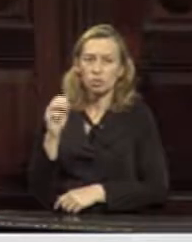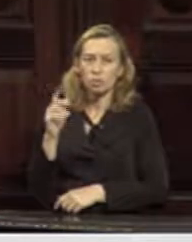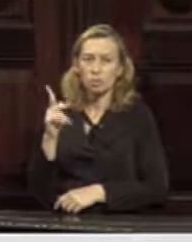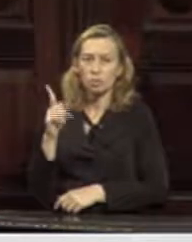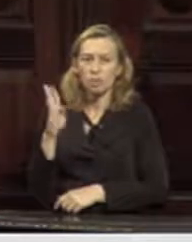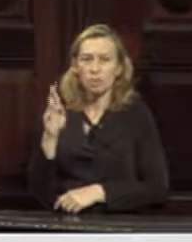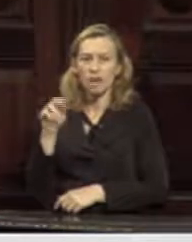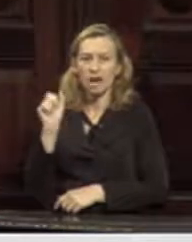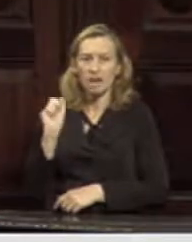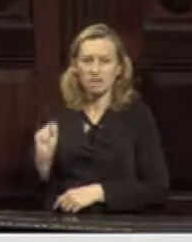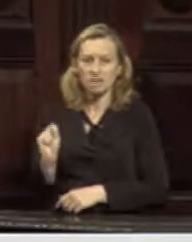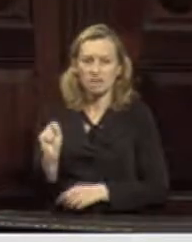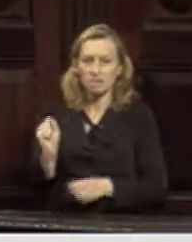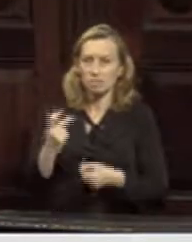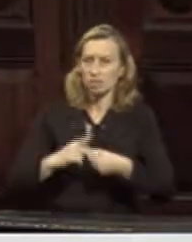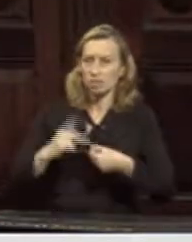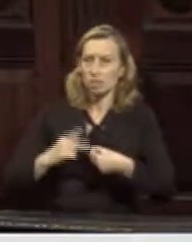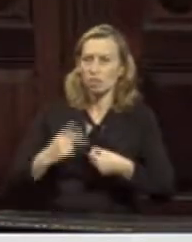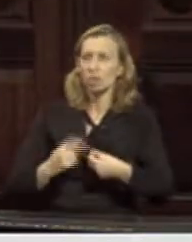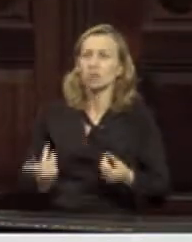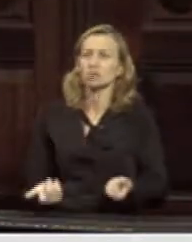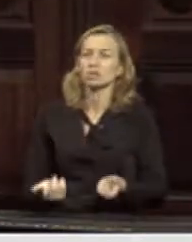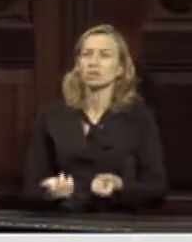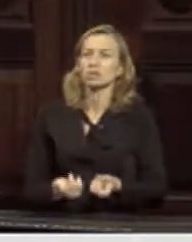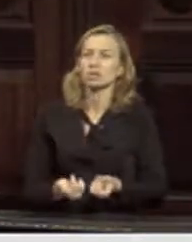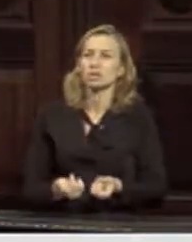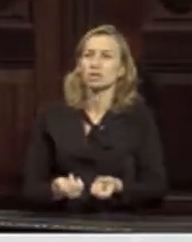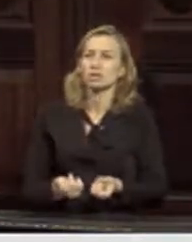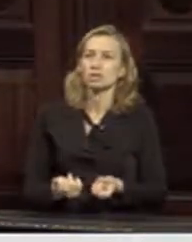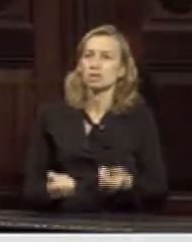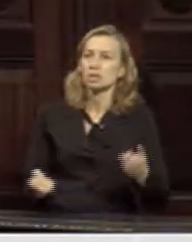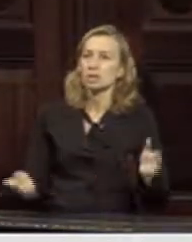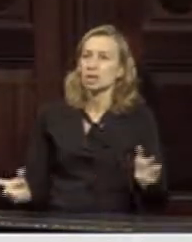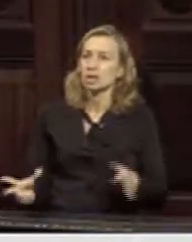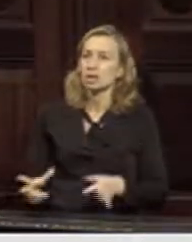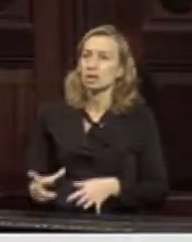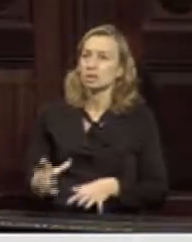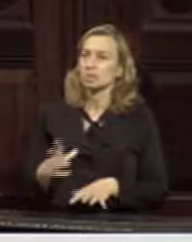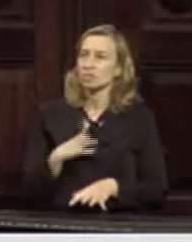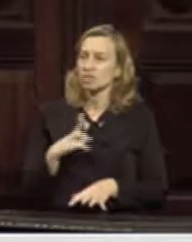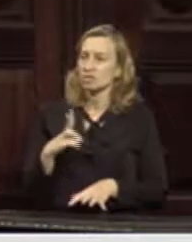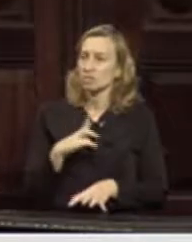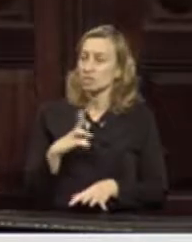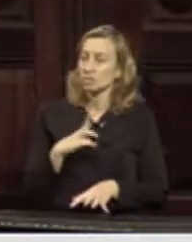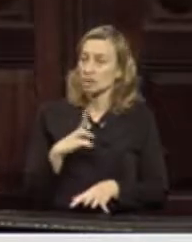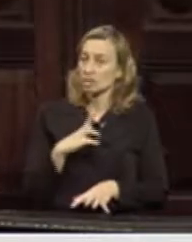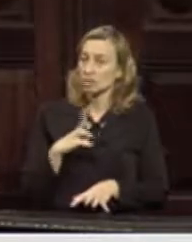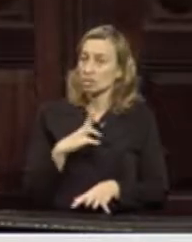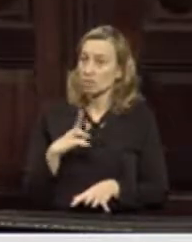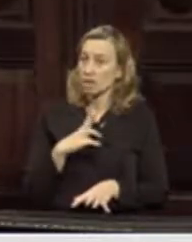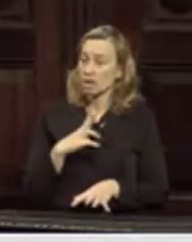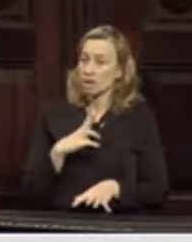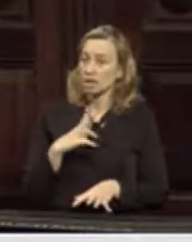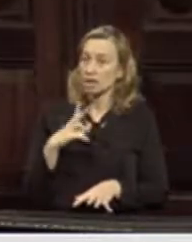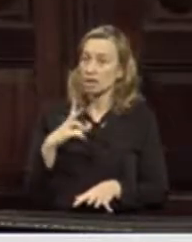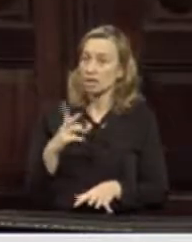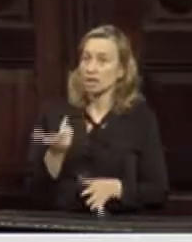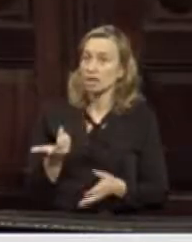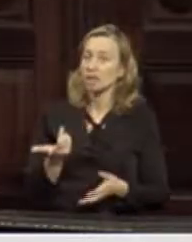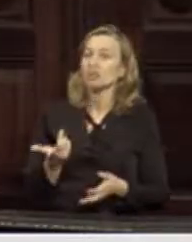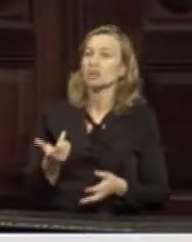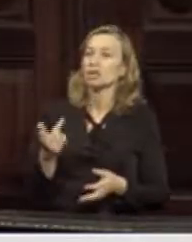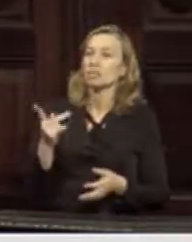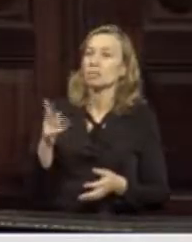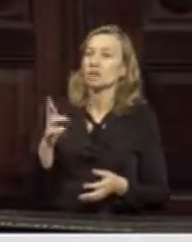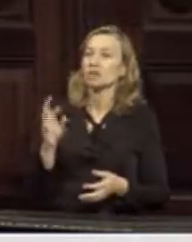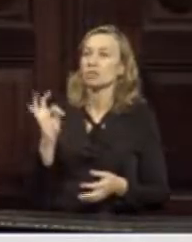petróleo na camada do pré-sal, a pretensão de privatização da Eletrobras, a pretensão de privatização